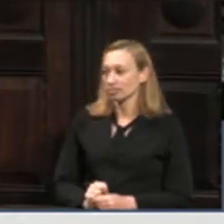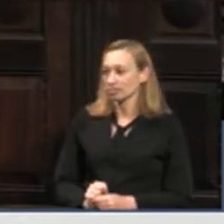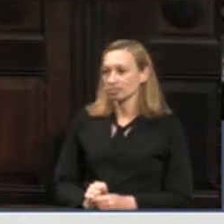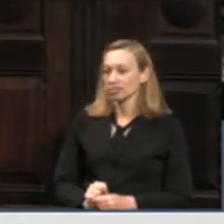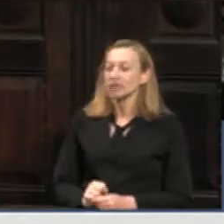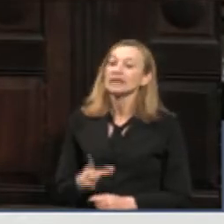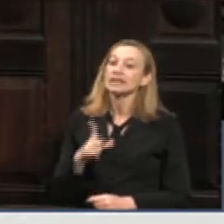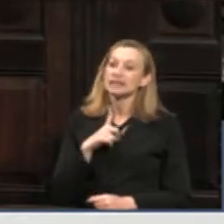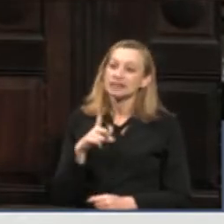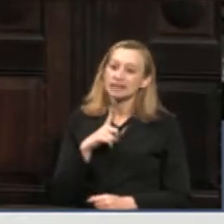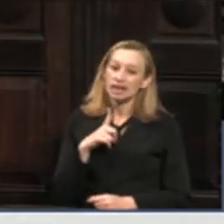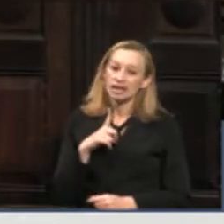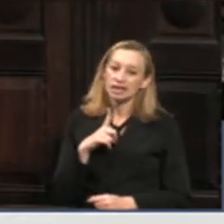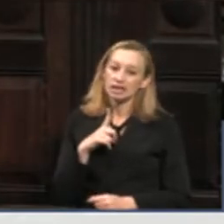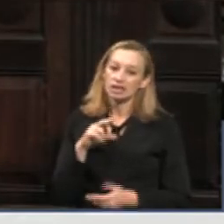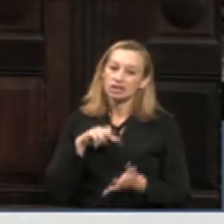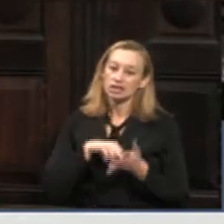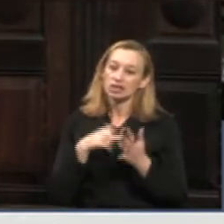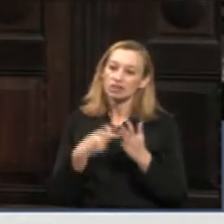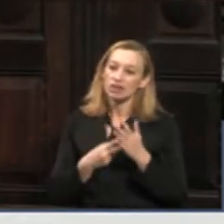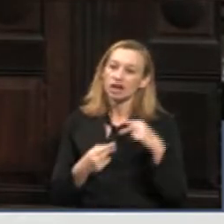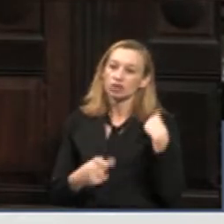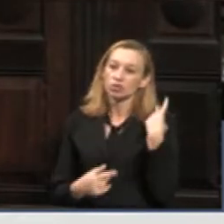uma dupla significância.